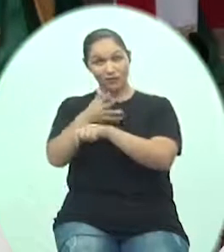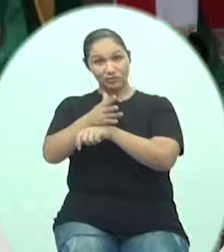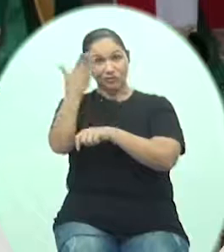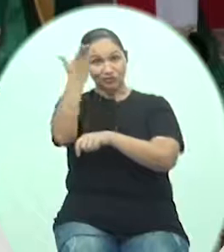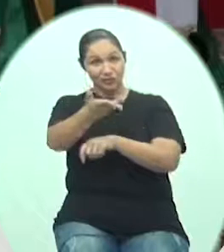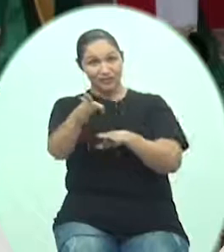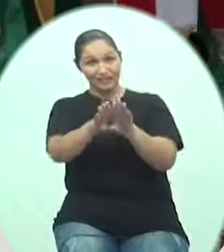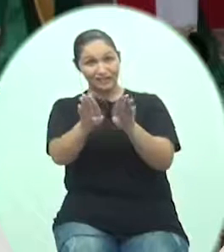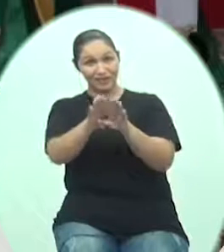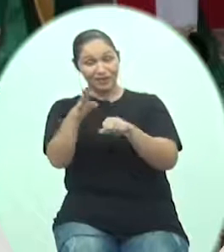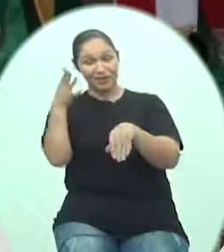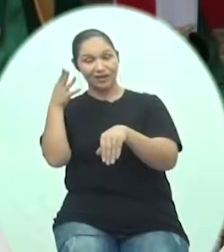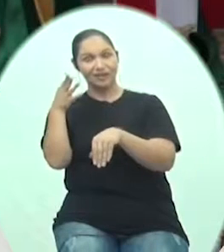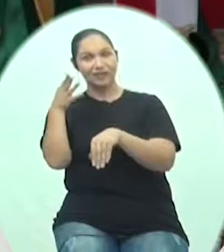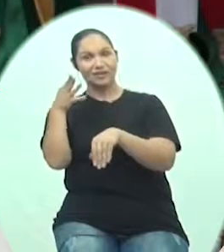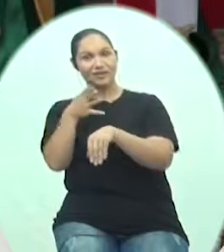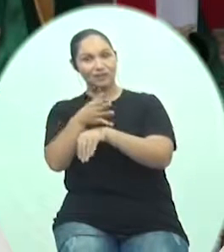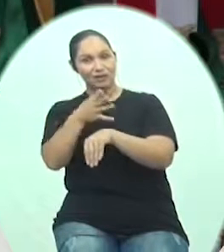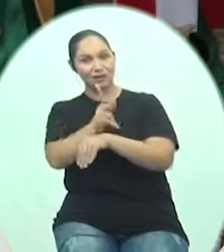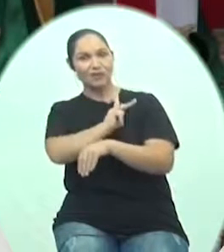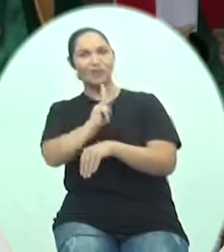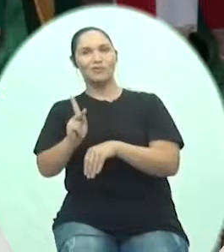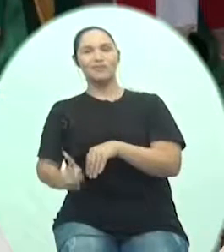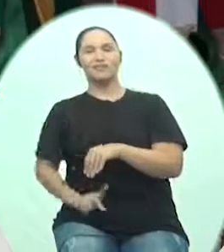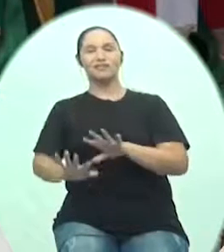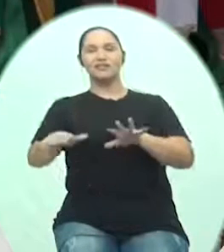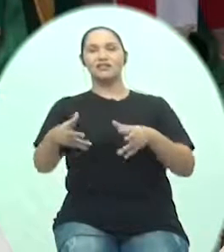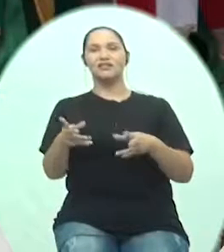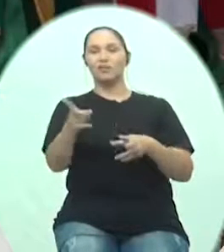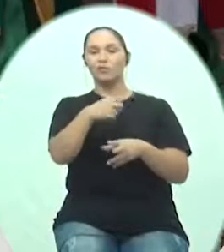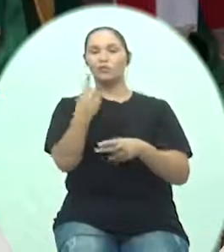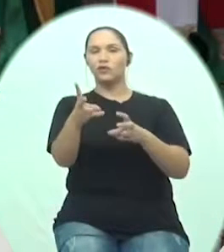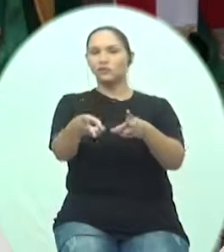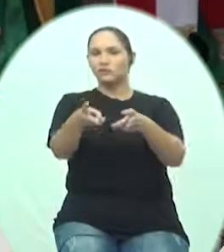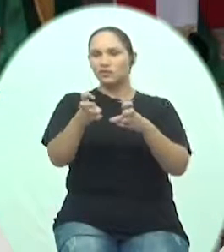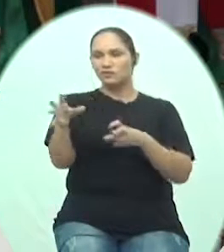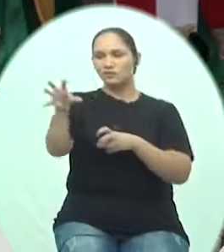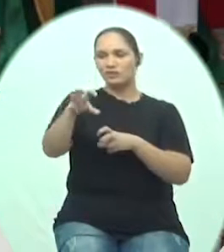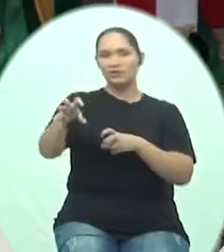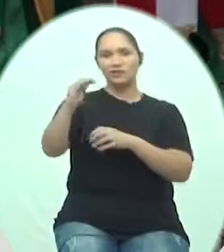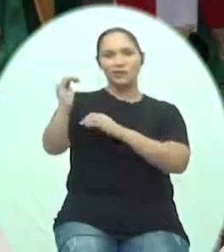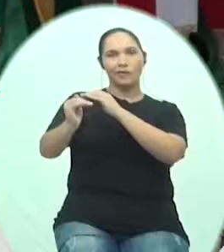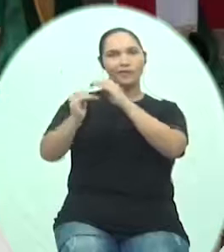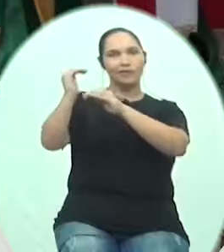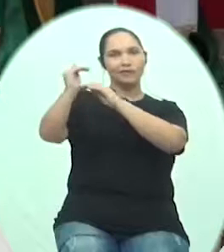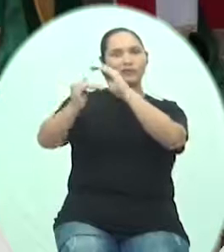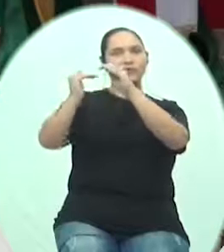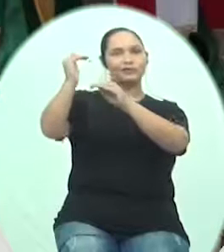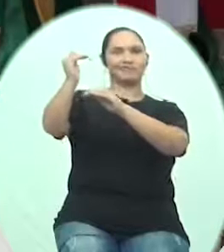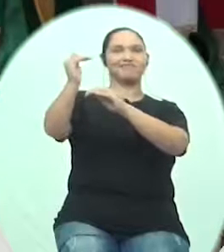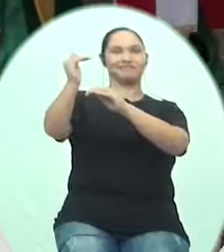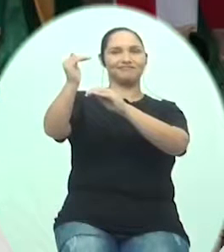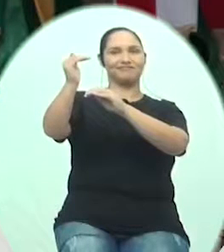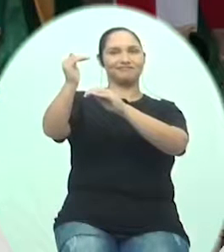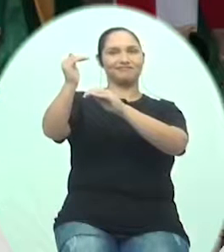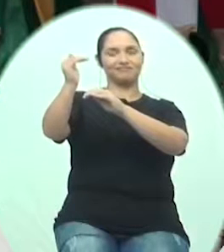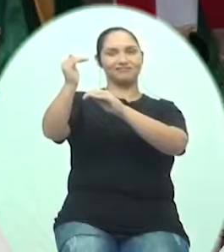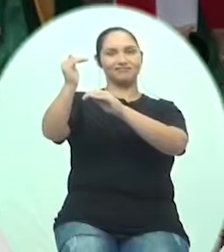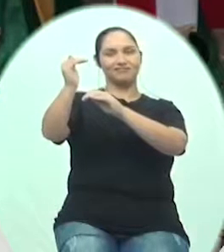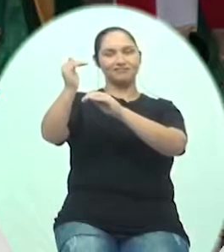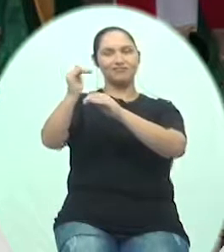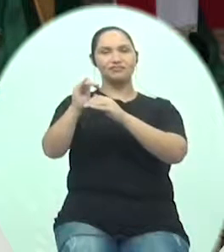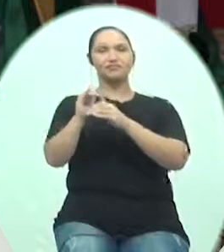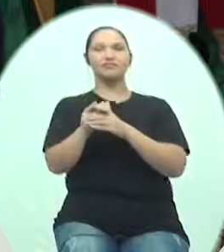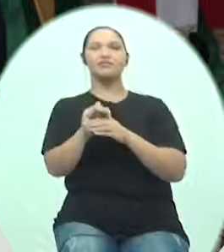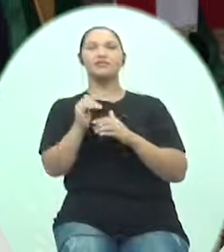lá para cá percebemos que a nossa cidade o região de da Santa Catarina vem cada vez mais poder